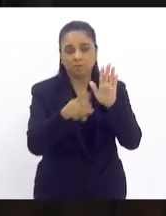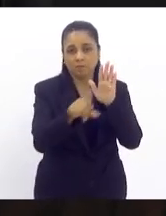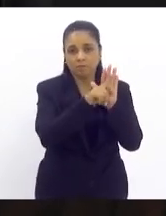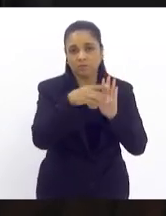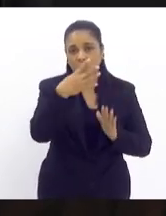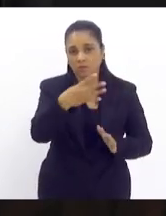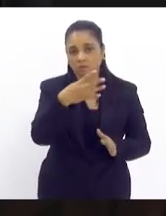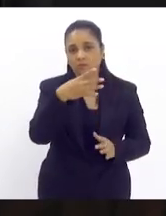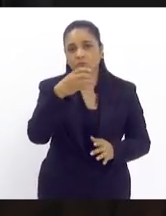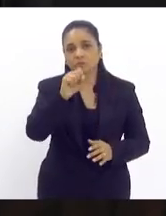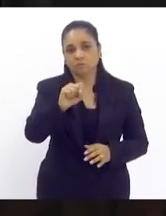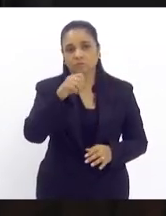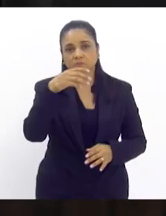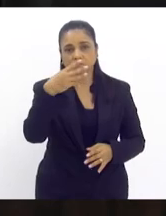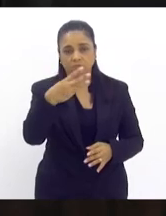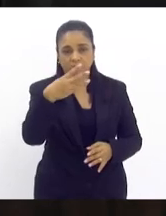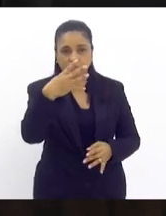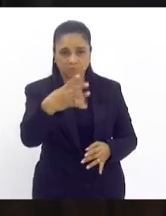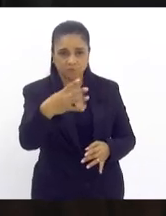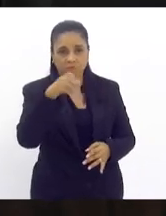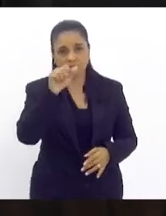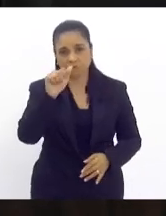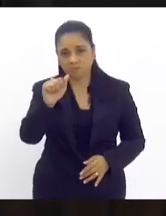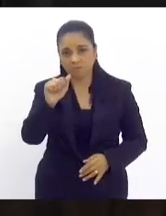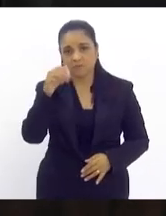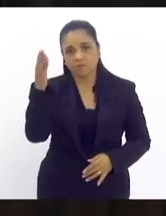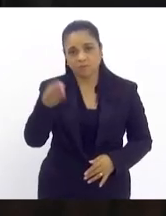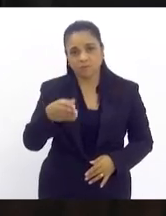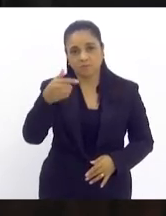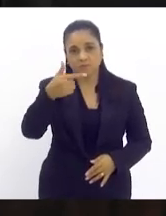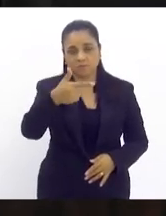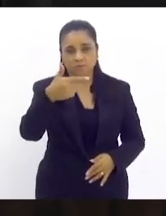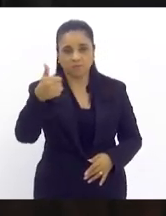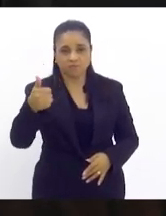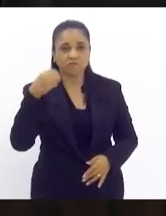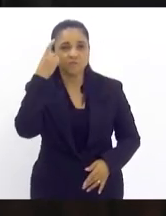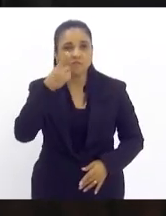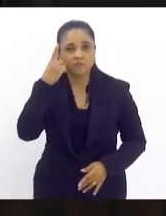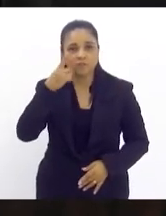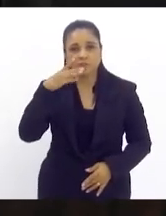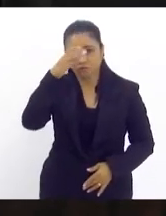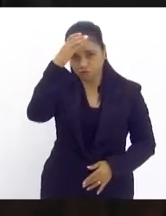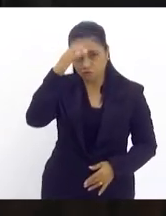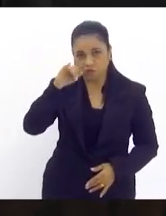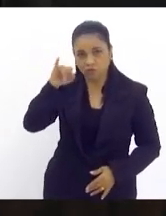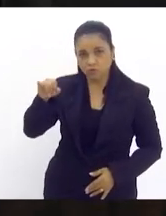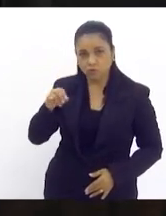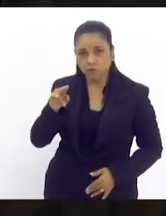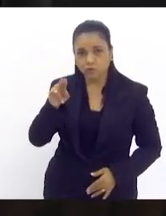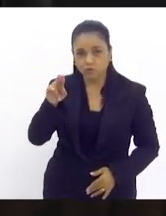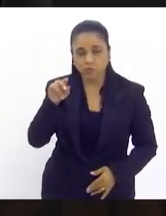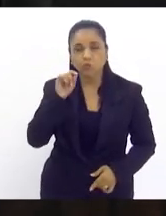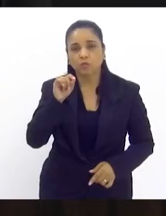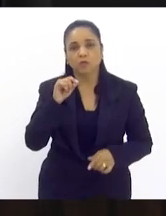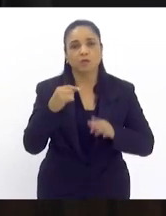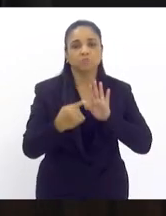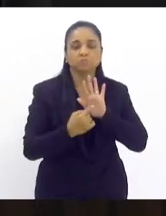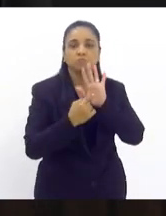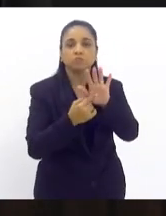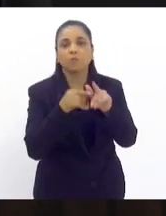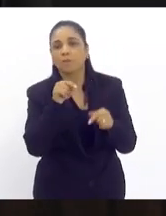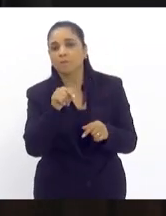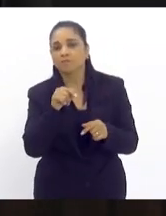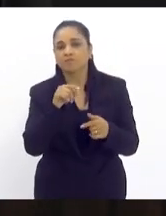número 4.834-A, de 2021, de autoria da deputada Tia Ju, que dispõe sobre a apresentação